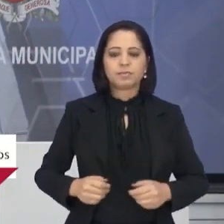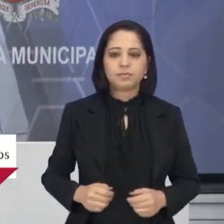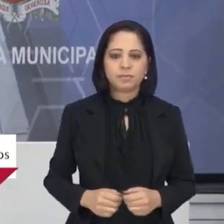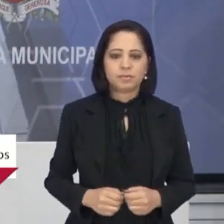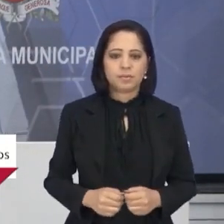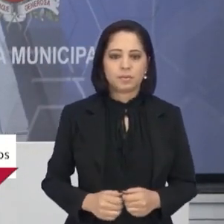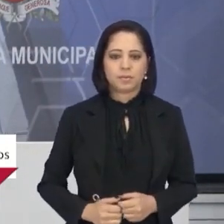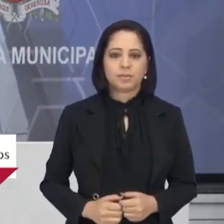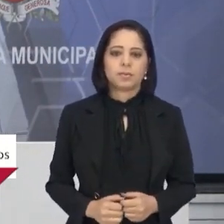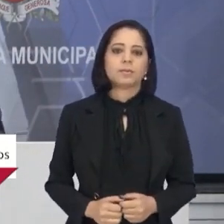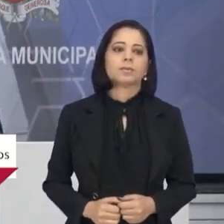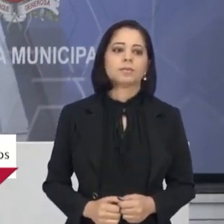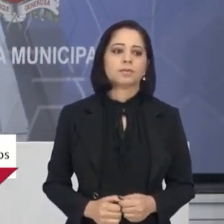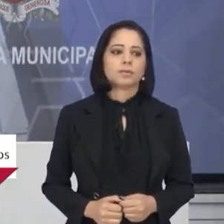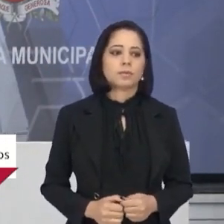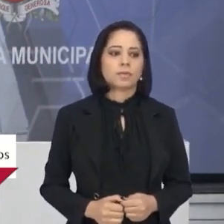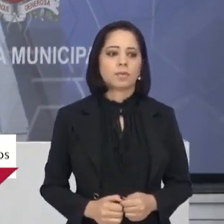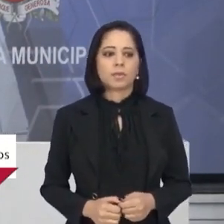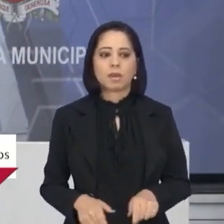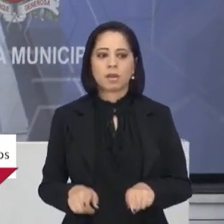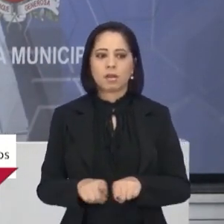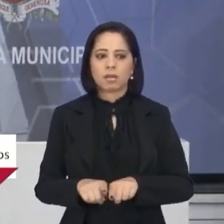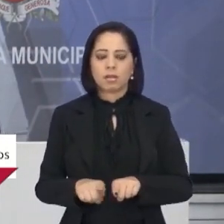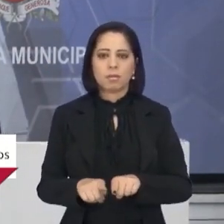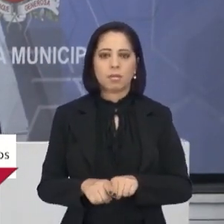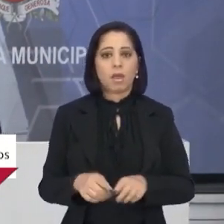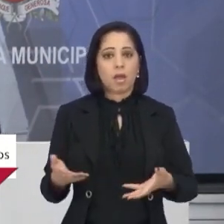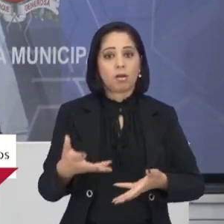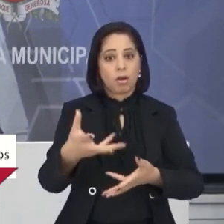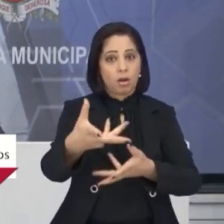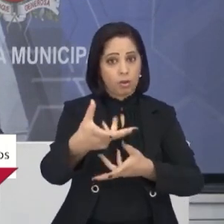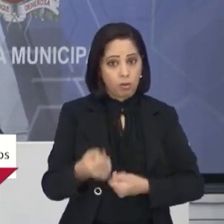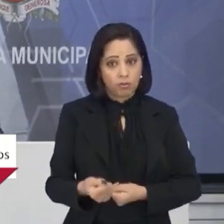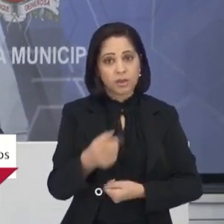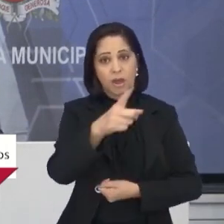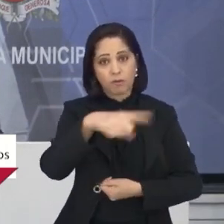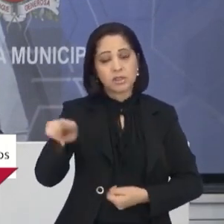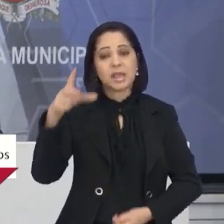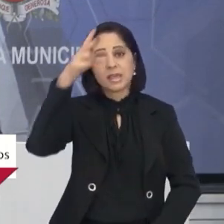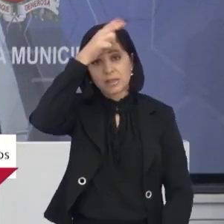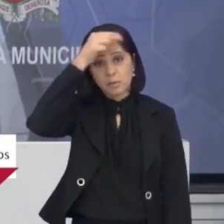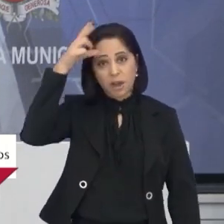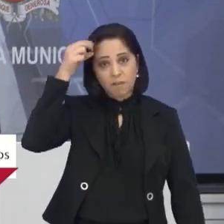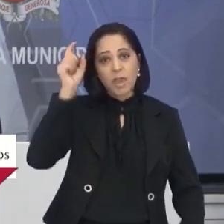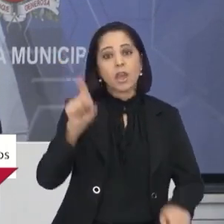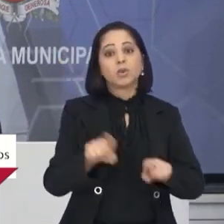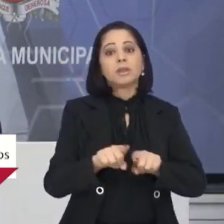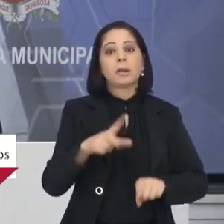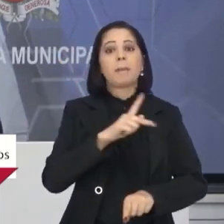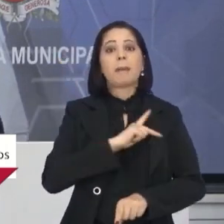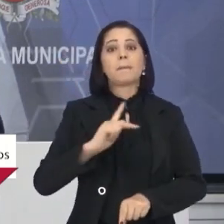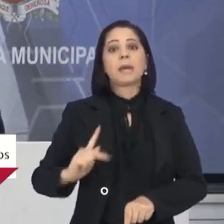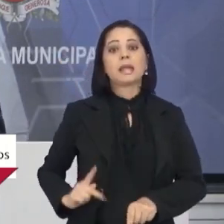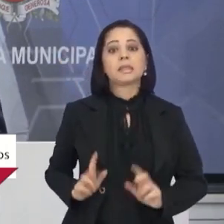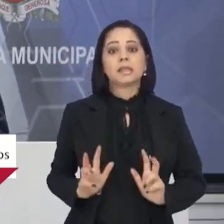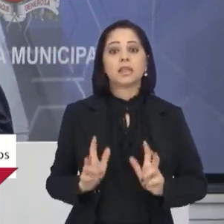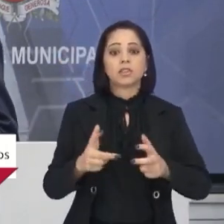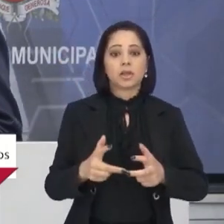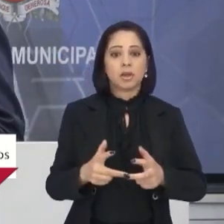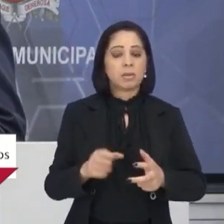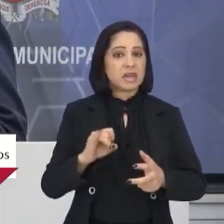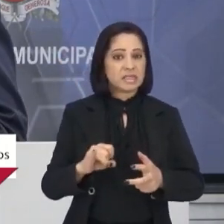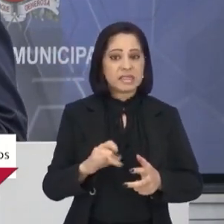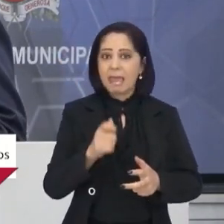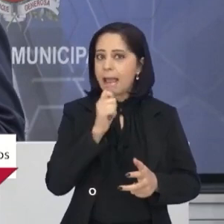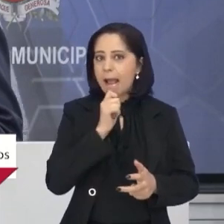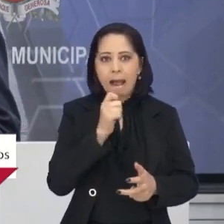pela televisão e também re aqui o convite para os nossos prefeitos e presidentes de câmaras que Quem não retirou ali